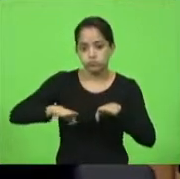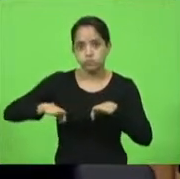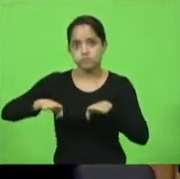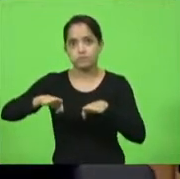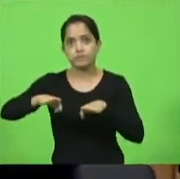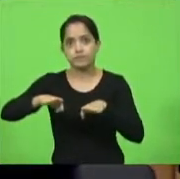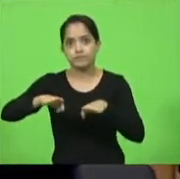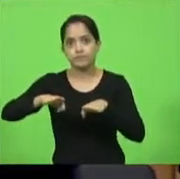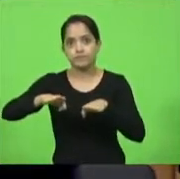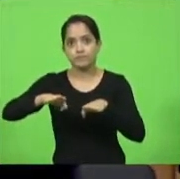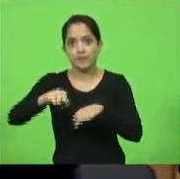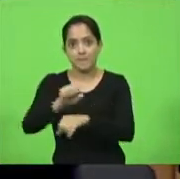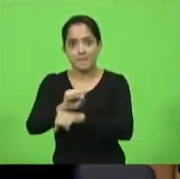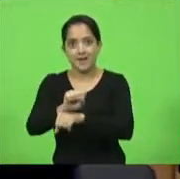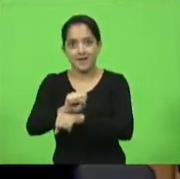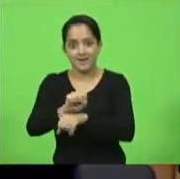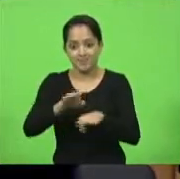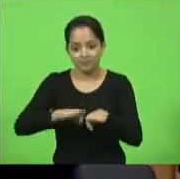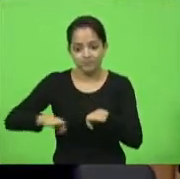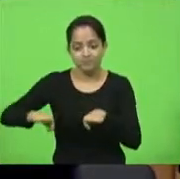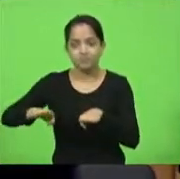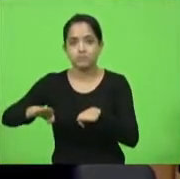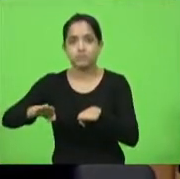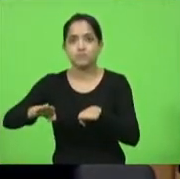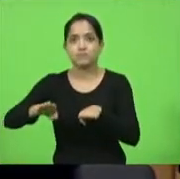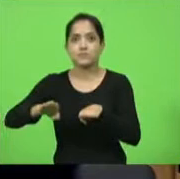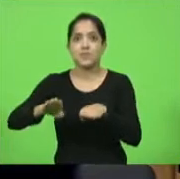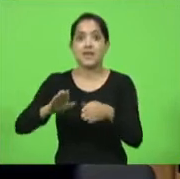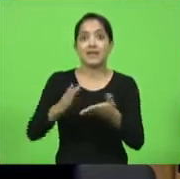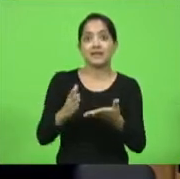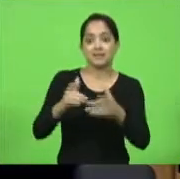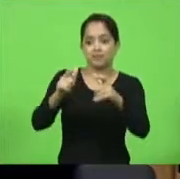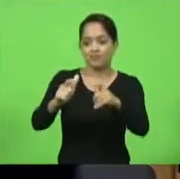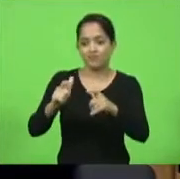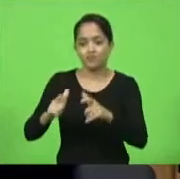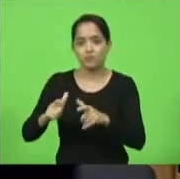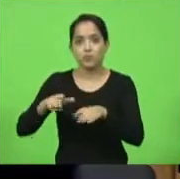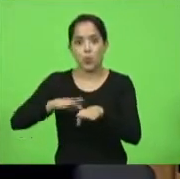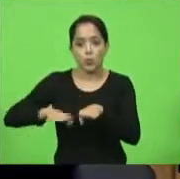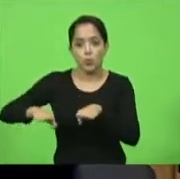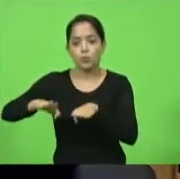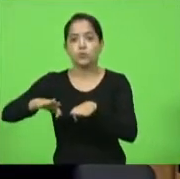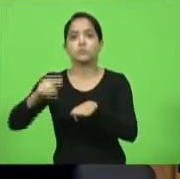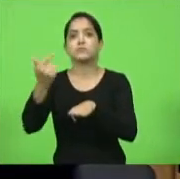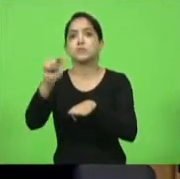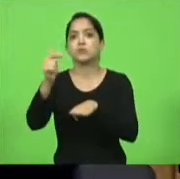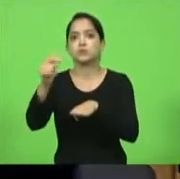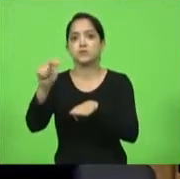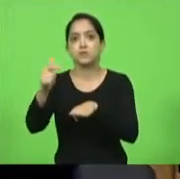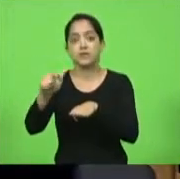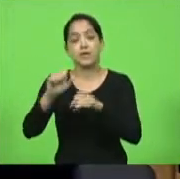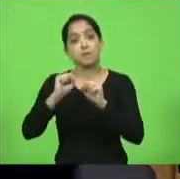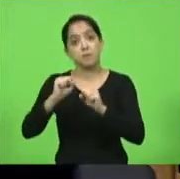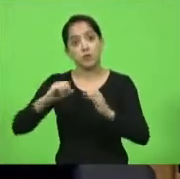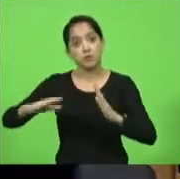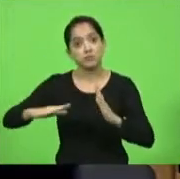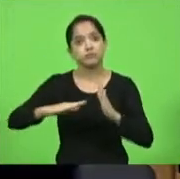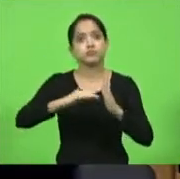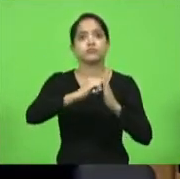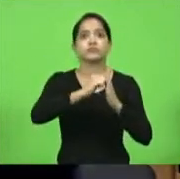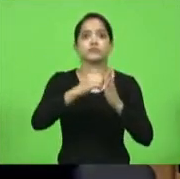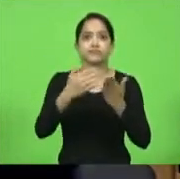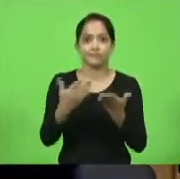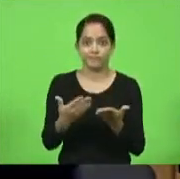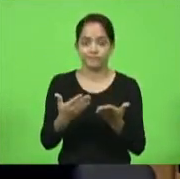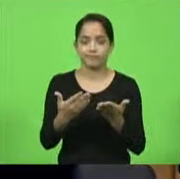o acostamento. Em alguns lugares não existe acostamento, e aí pode ocorrer um acidente de